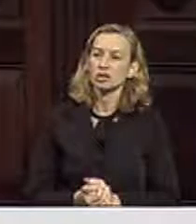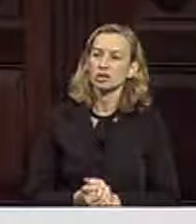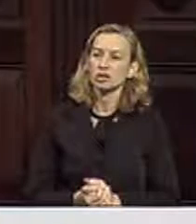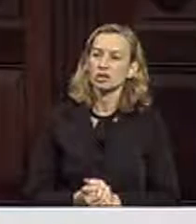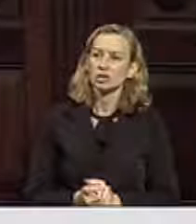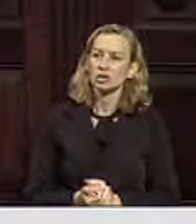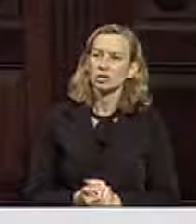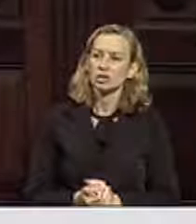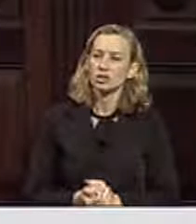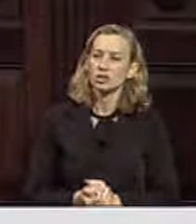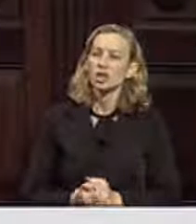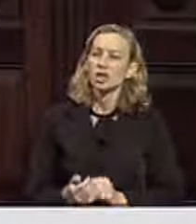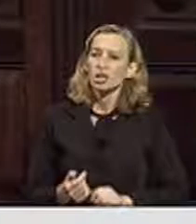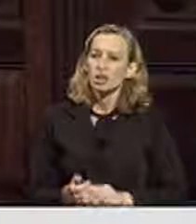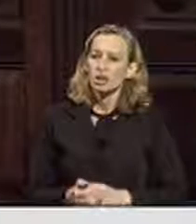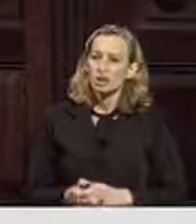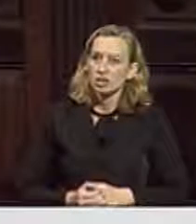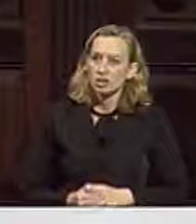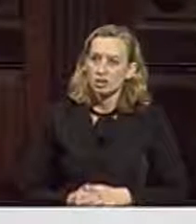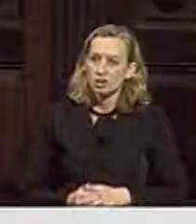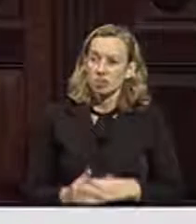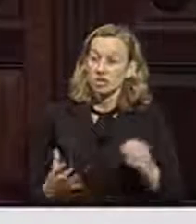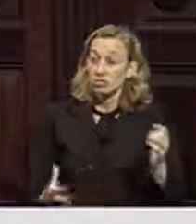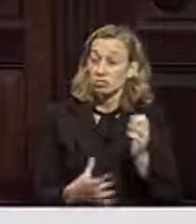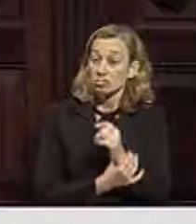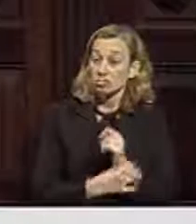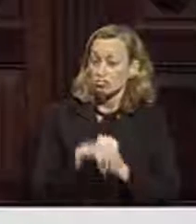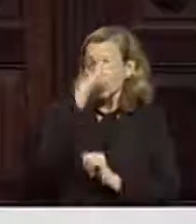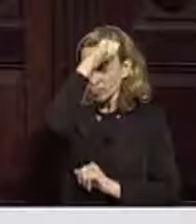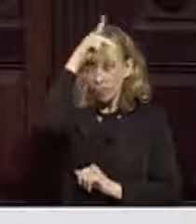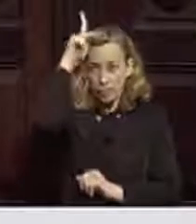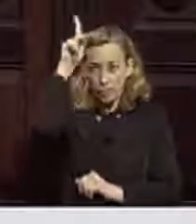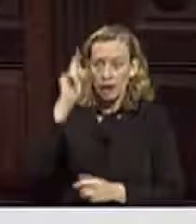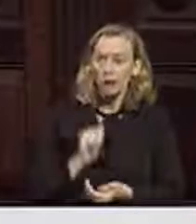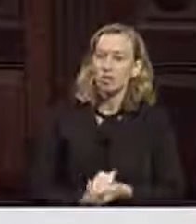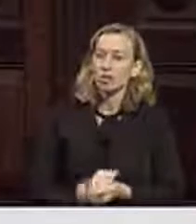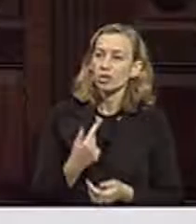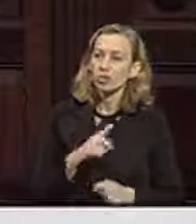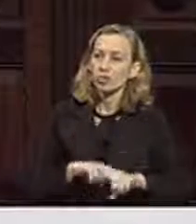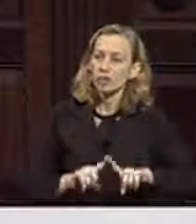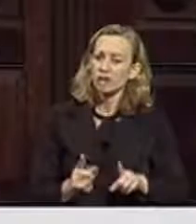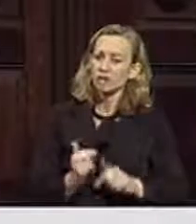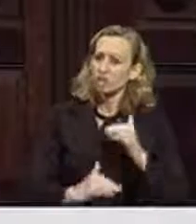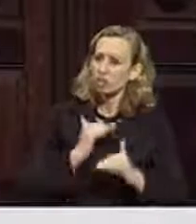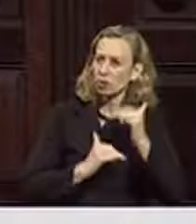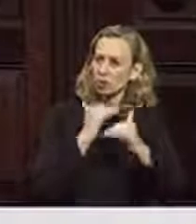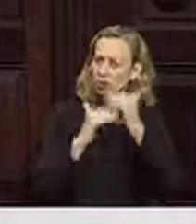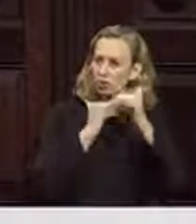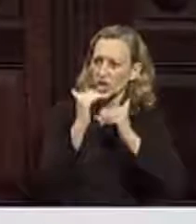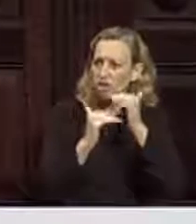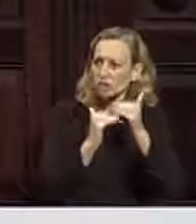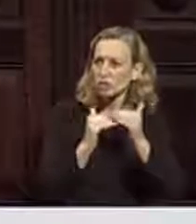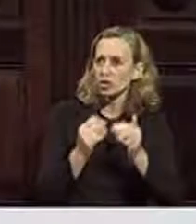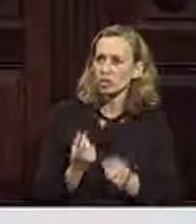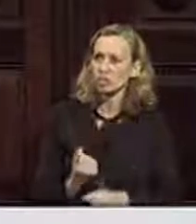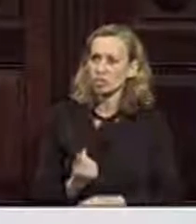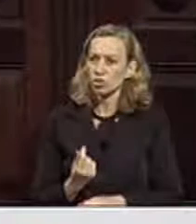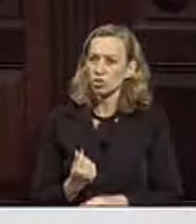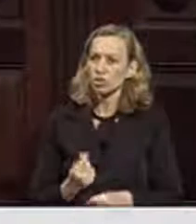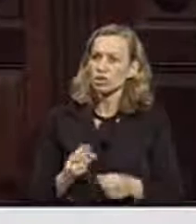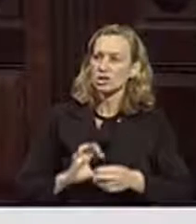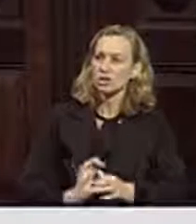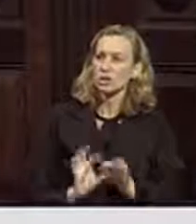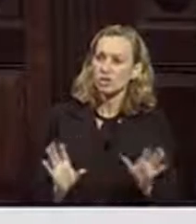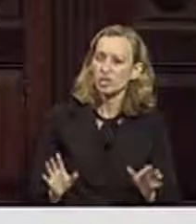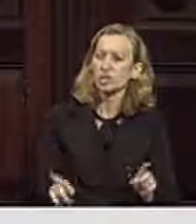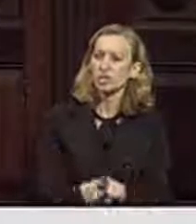que pode ser temática da eleição, segurança pública, mas num desenvolvimento econômico que servirá a um